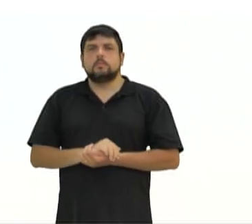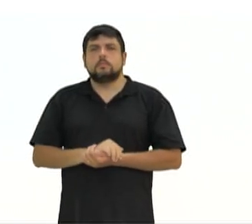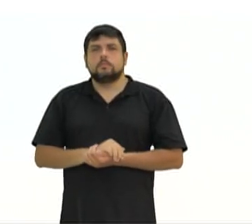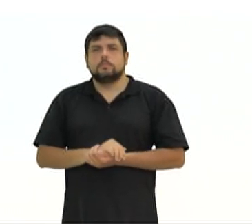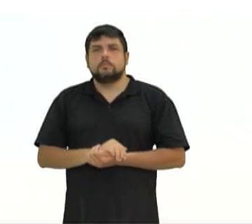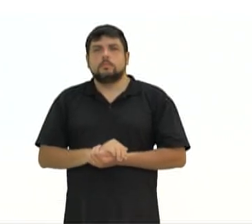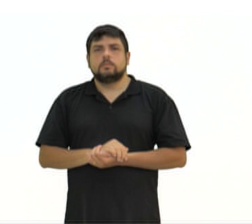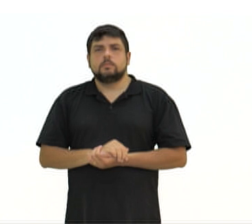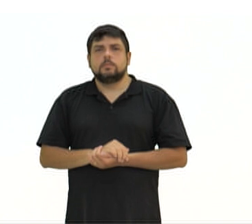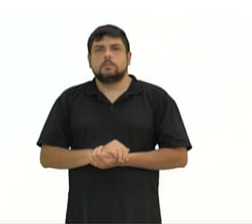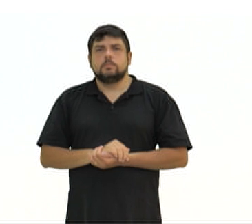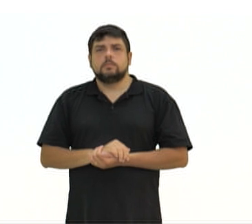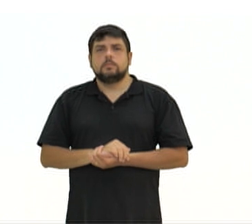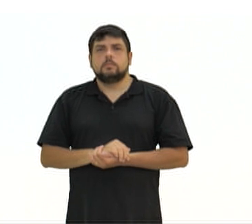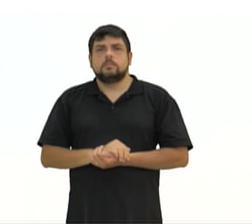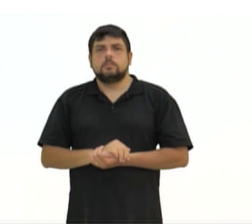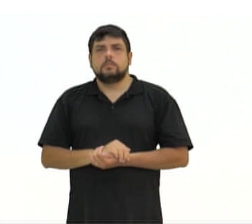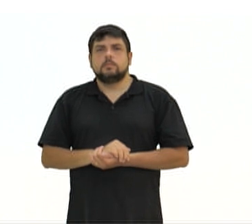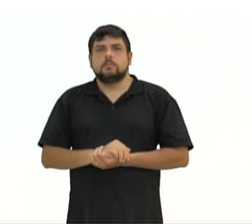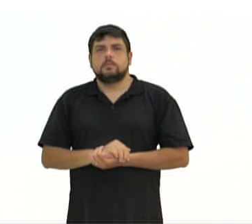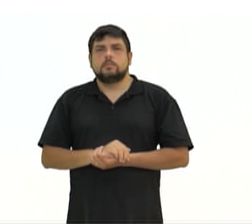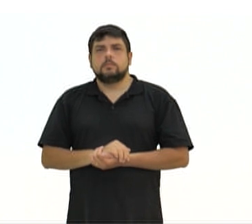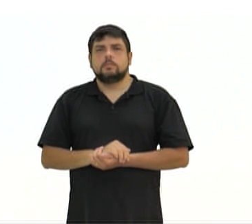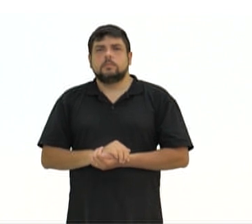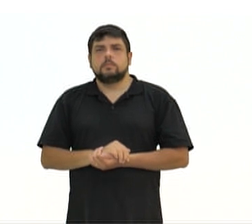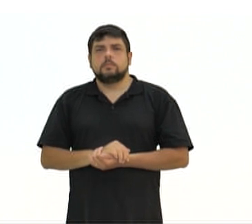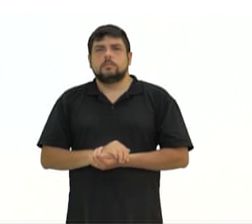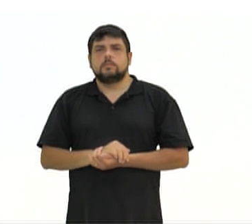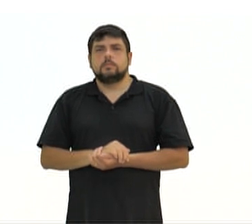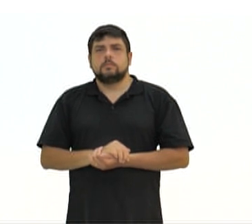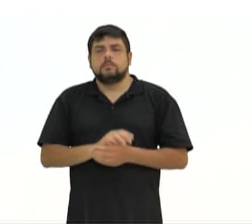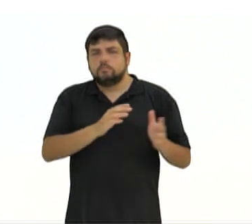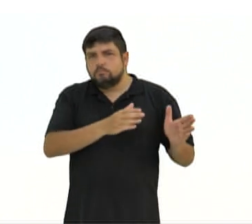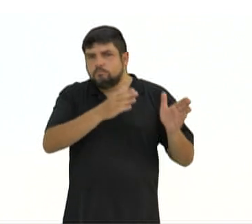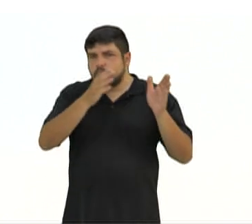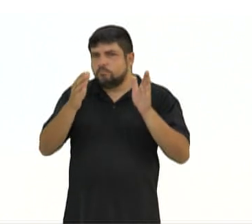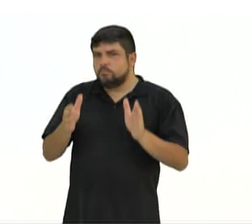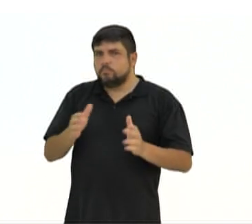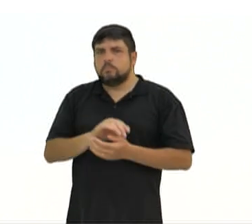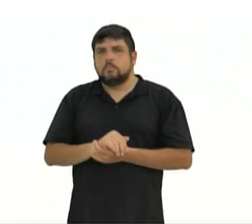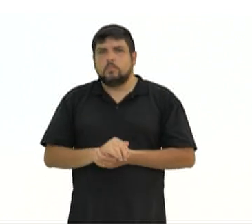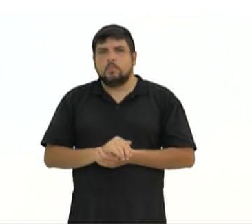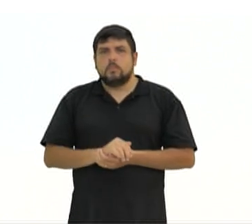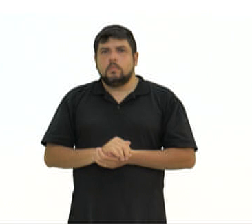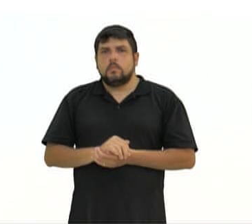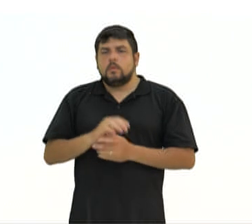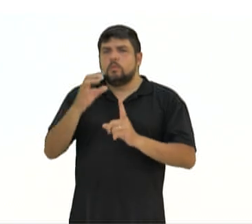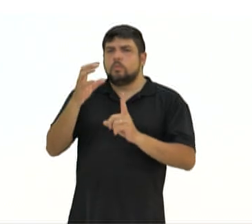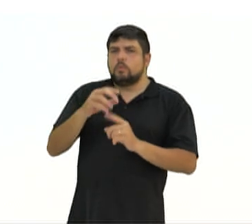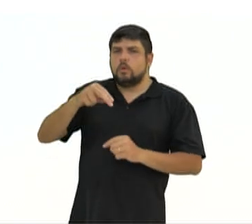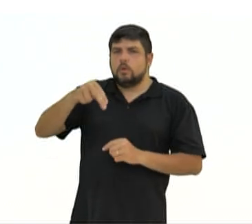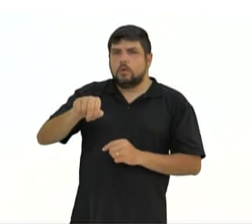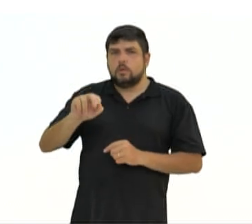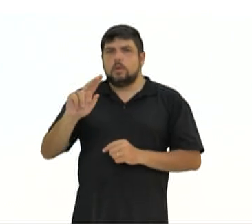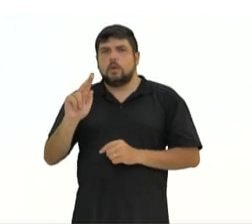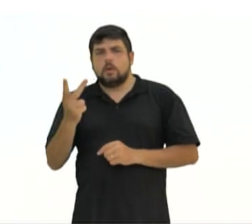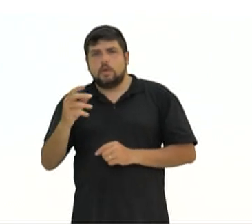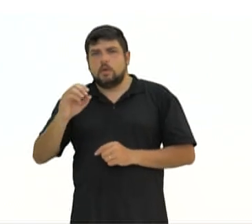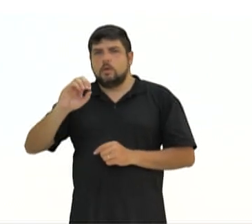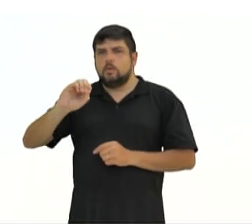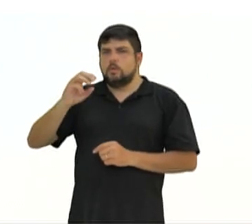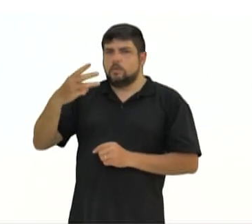reação. O próximo passo, então, a gente sabe que o agente oxidante foi o NHO3 e que o agente redutor é